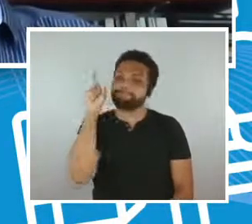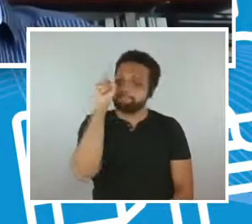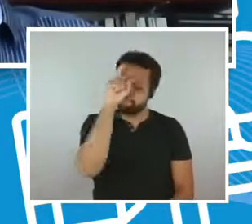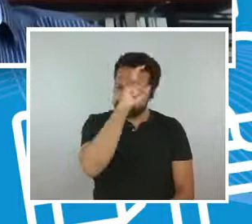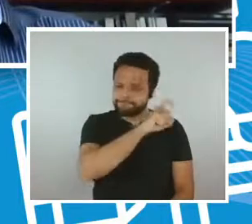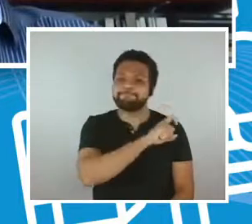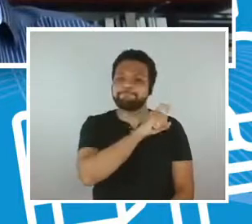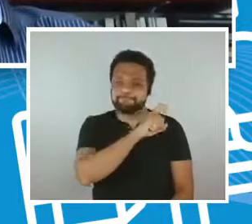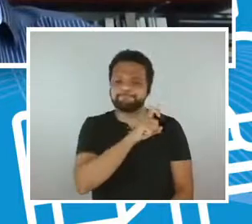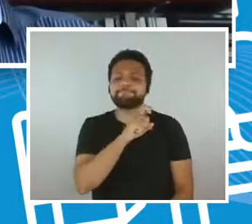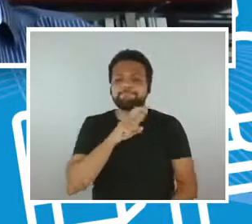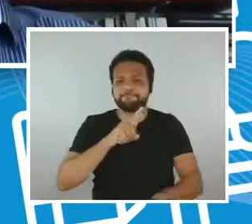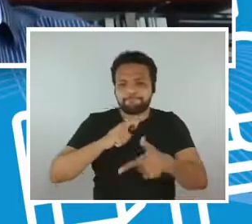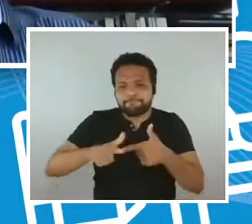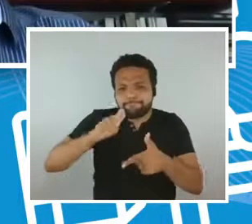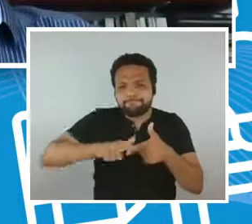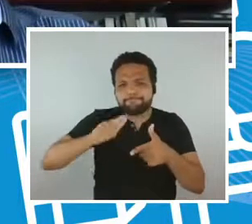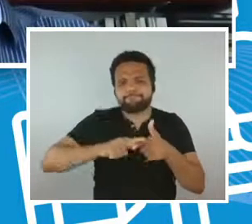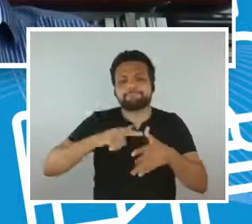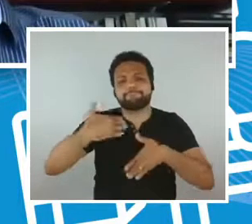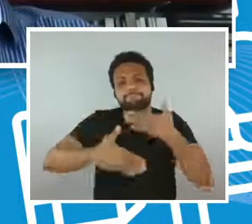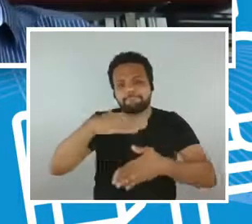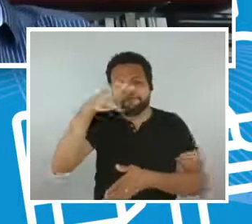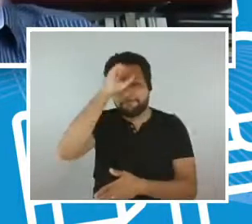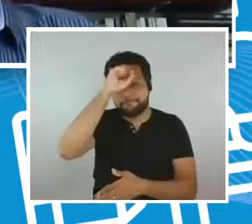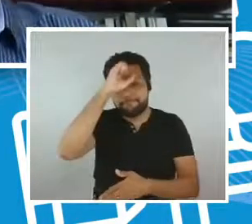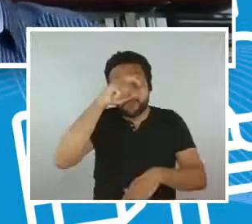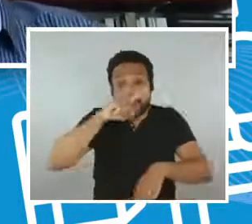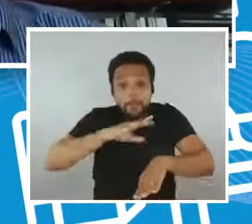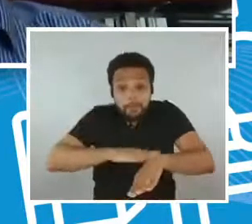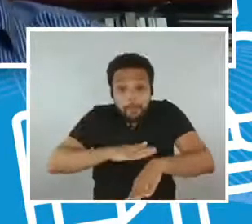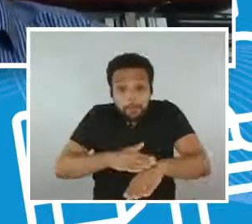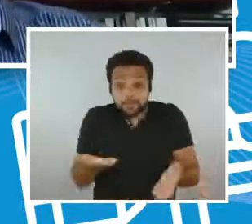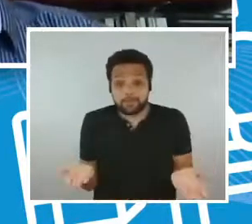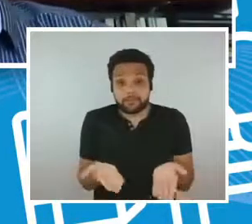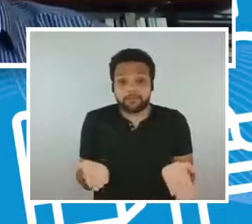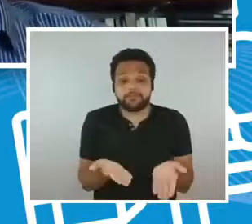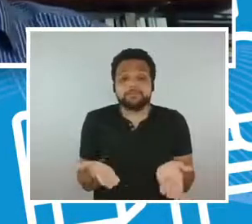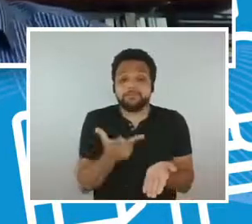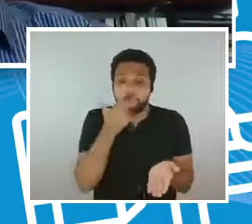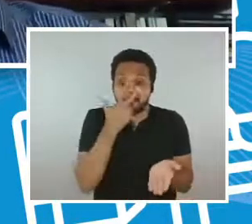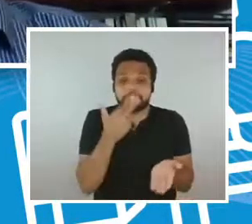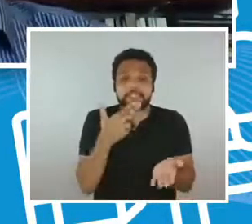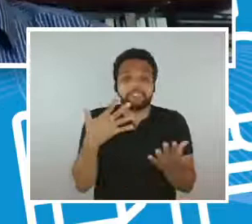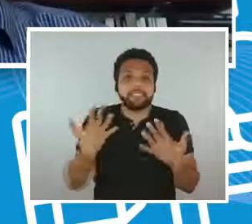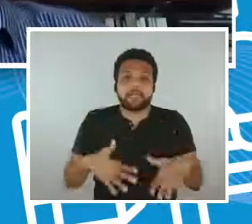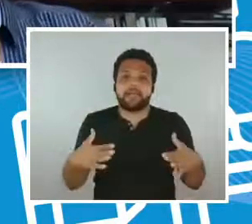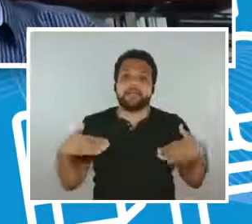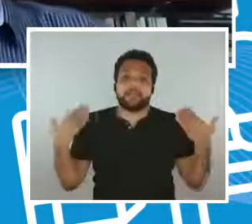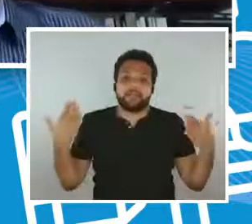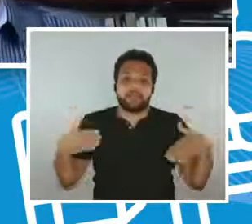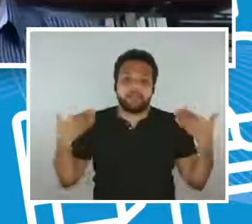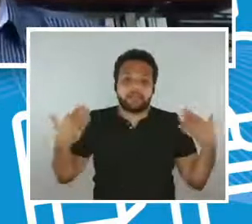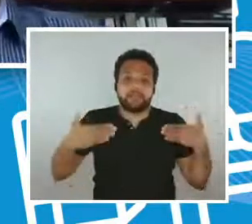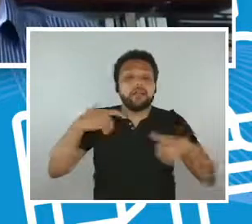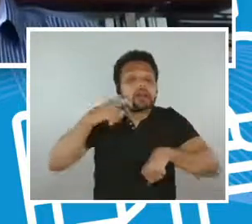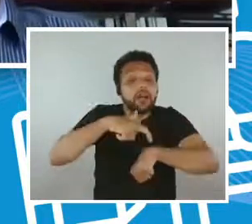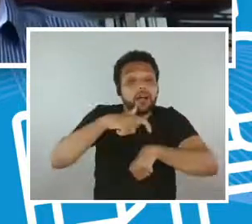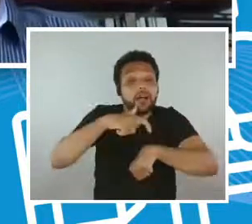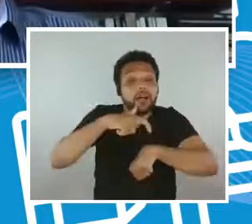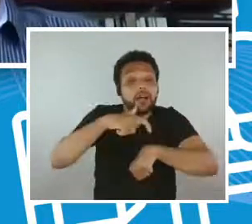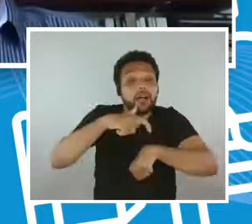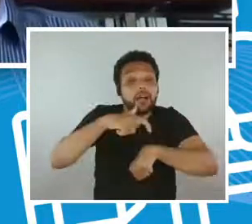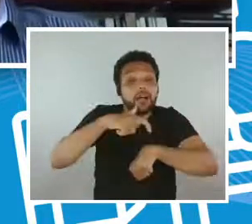essa situação de aprendizado, esse momento de extrema alegria quando se